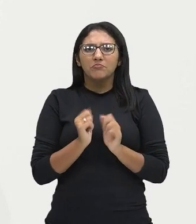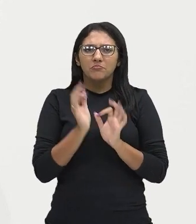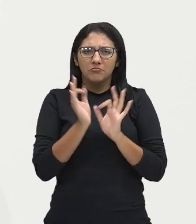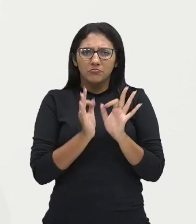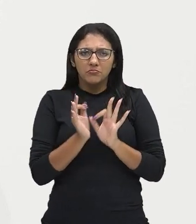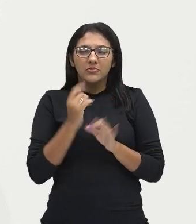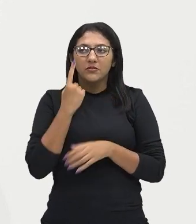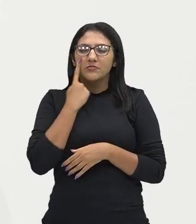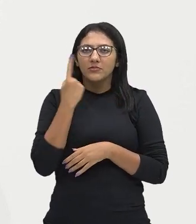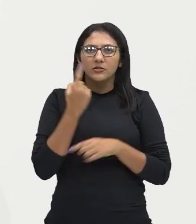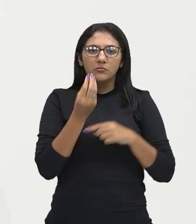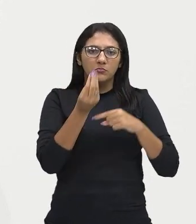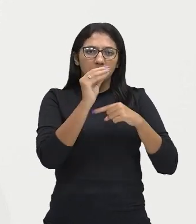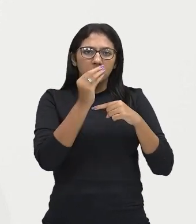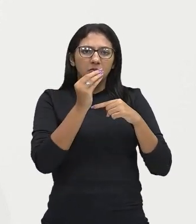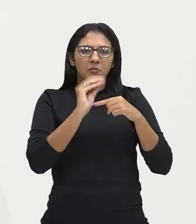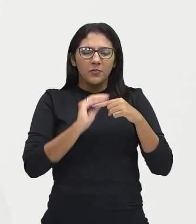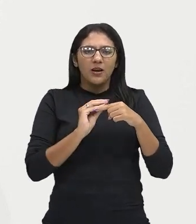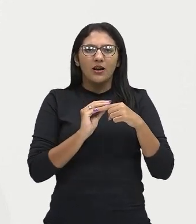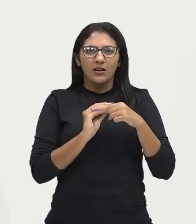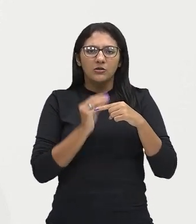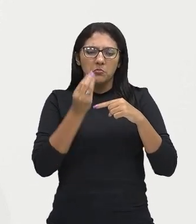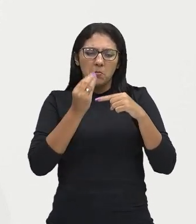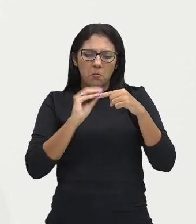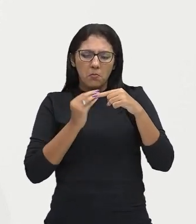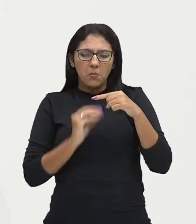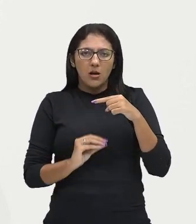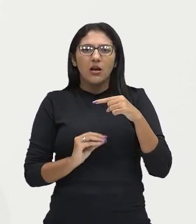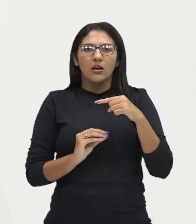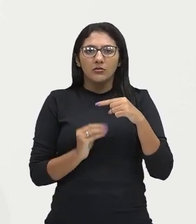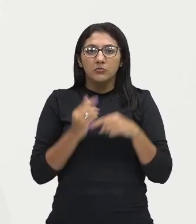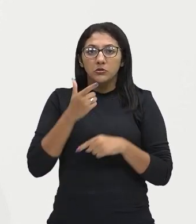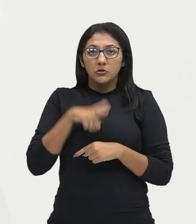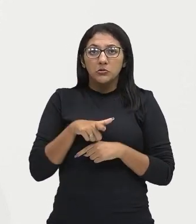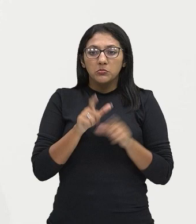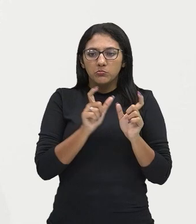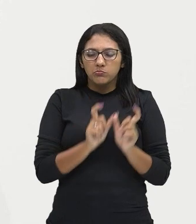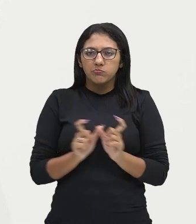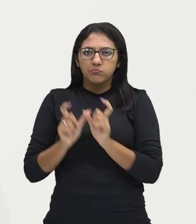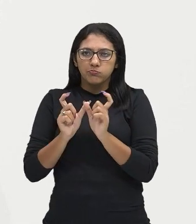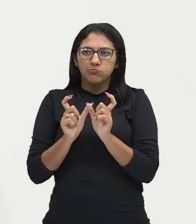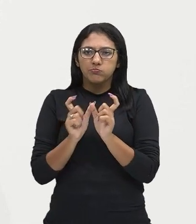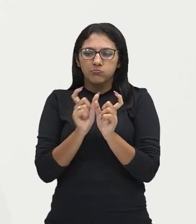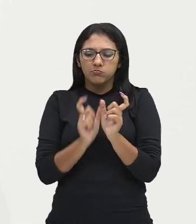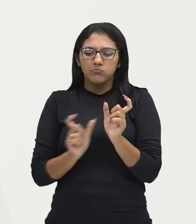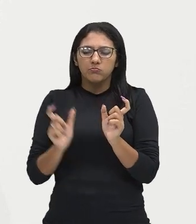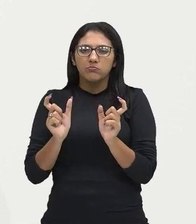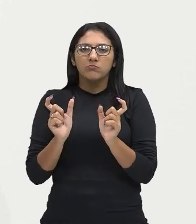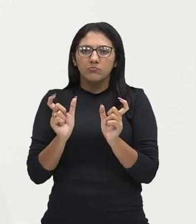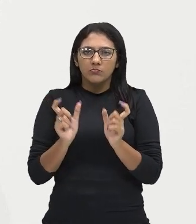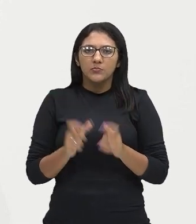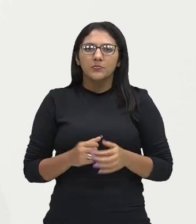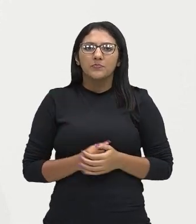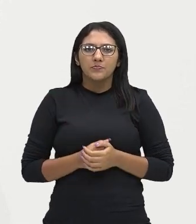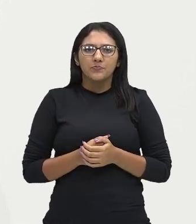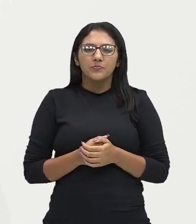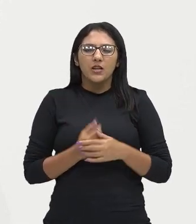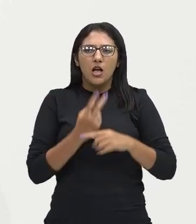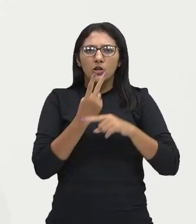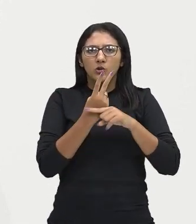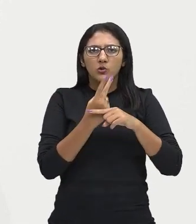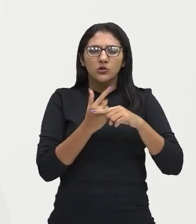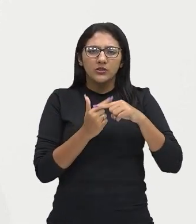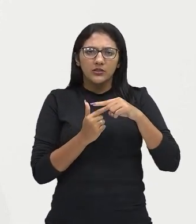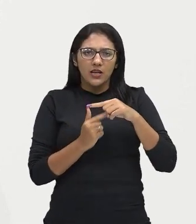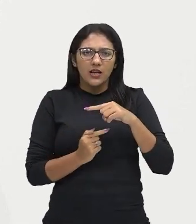a fração, só para relembrar, repetimos na forma de divisão. Ficou, então, 2 sobre 7 por 5